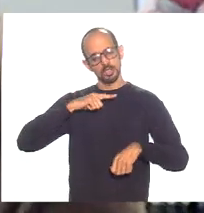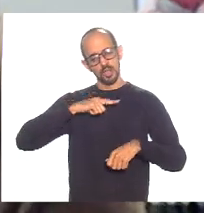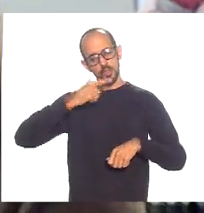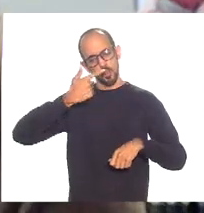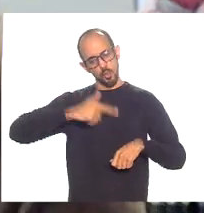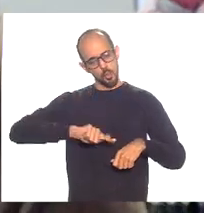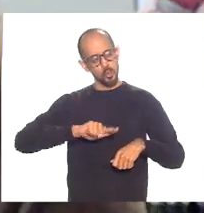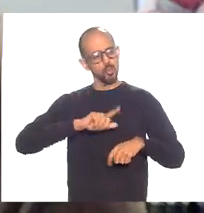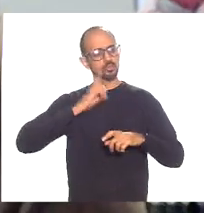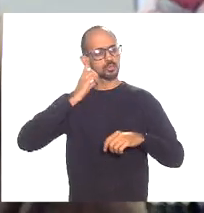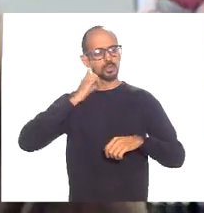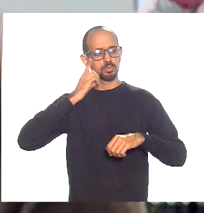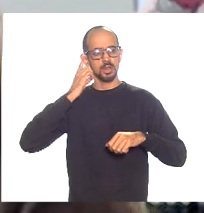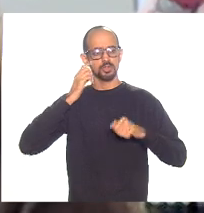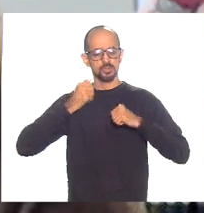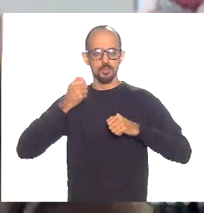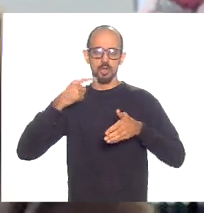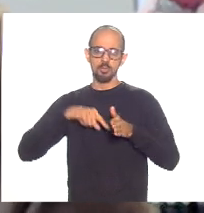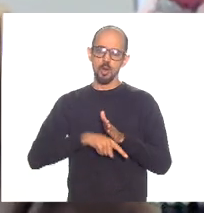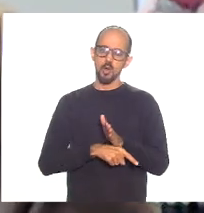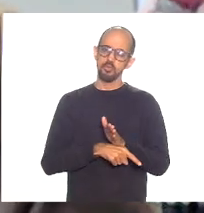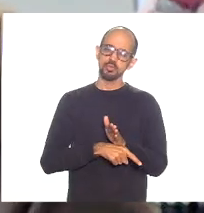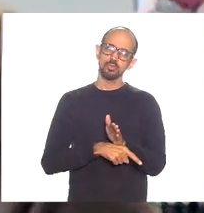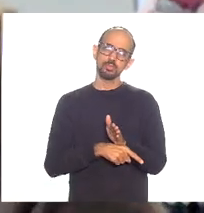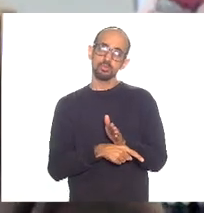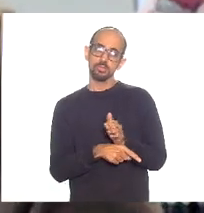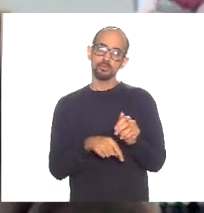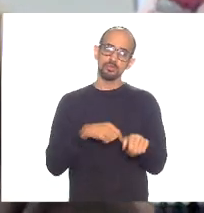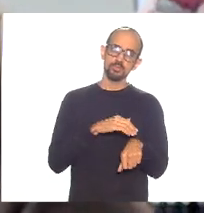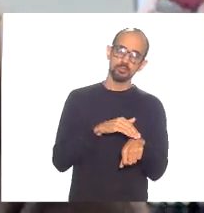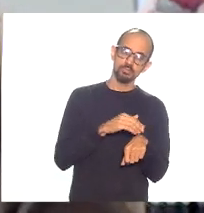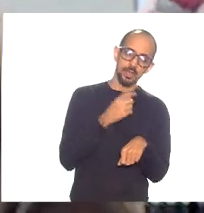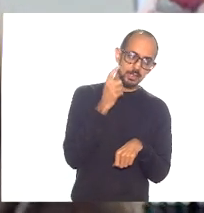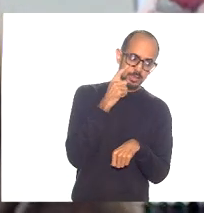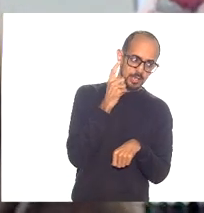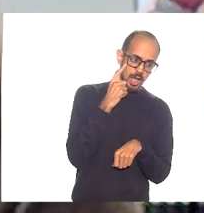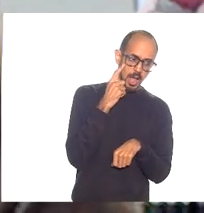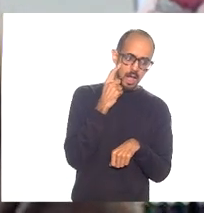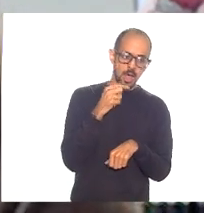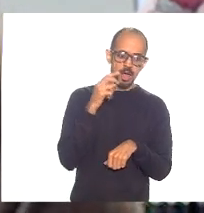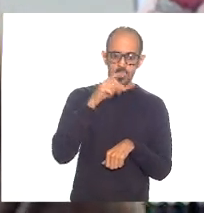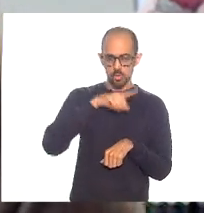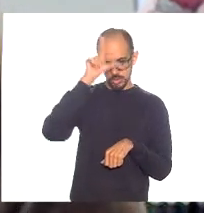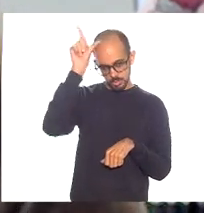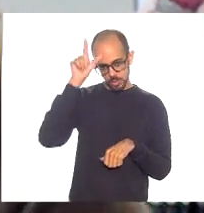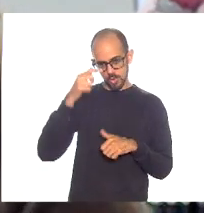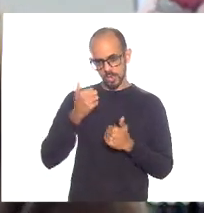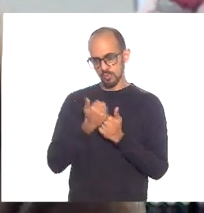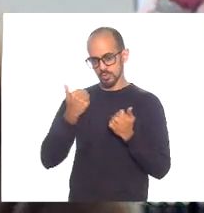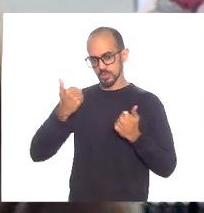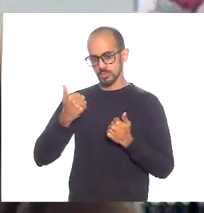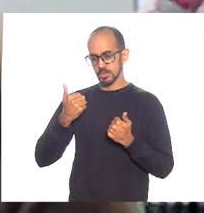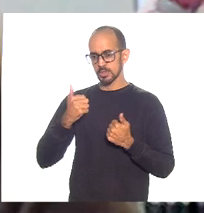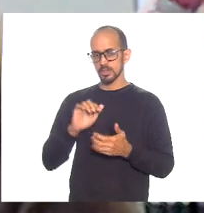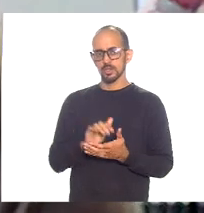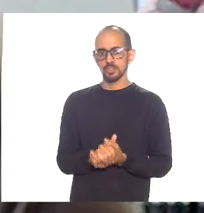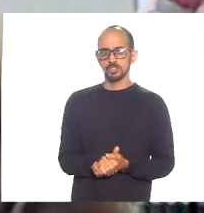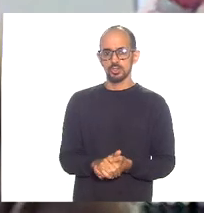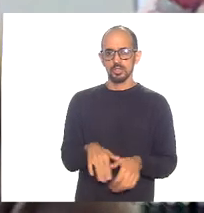gente pode aprofundar aqui ao longo do debate. O deputado Luiz Paulo já disse que fez emendas que vão propiciar, então, esse processo de